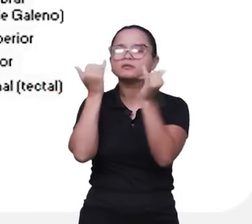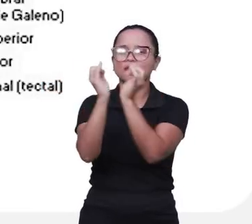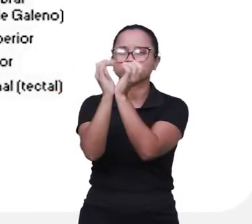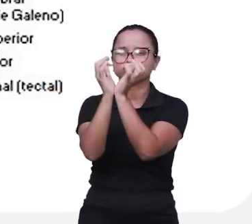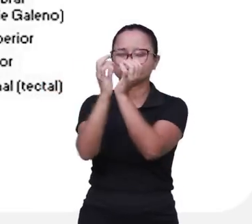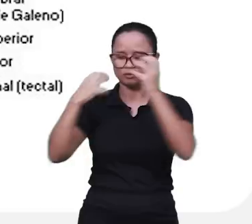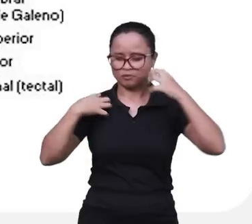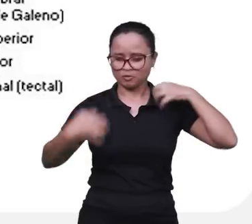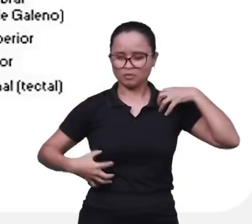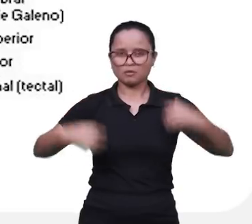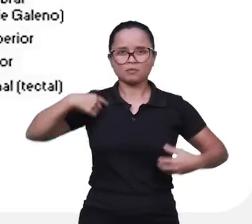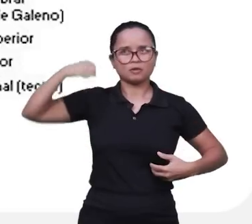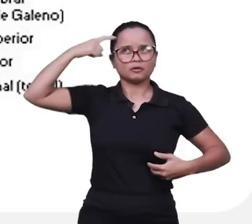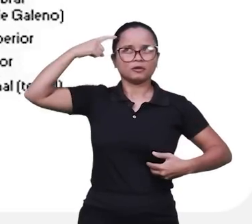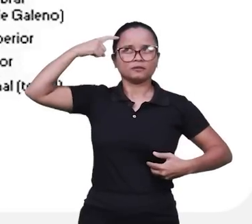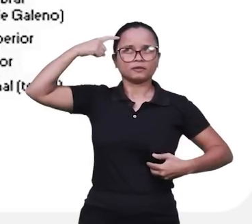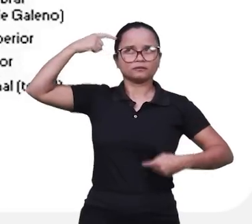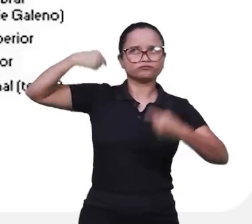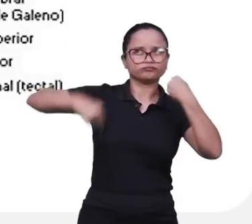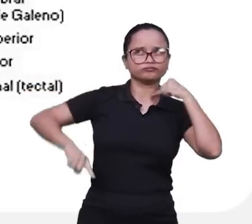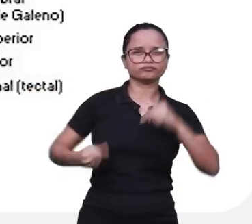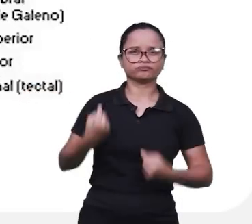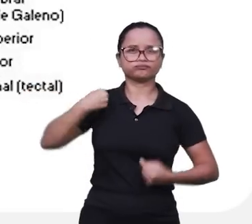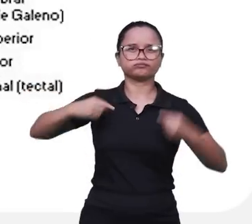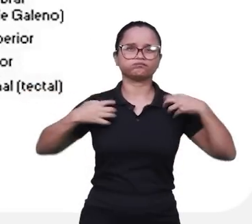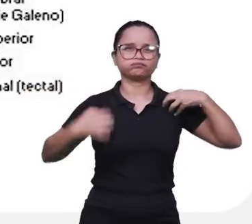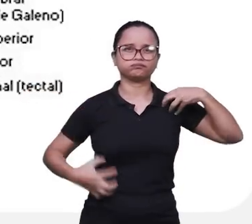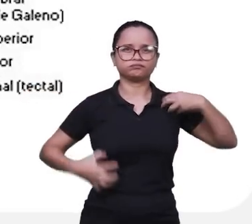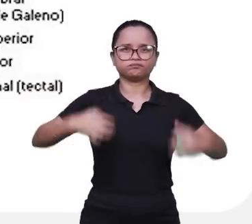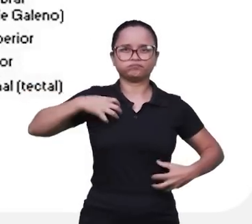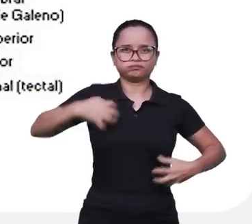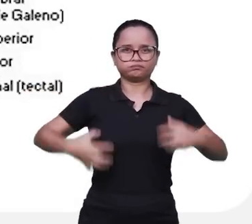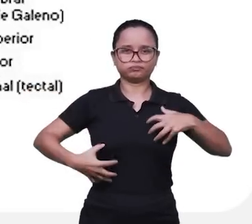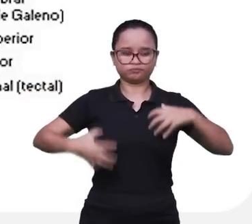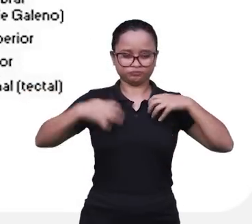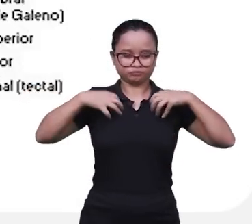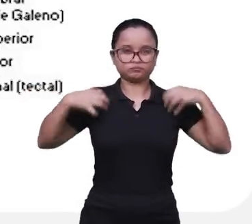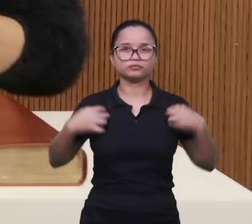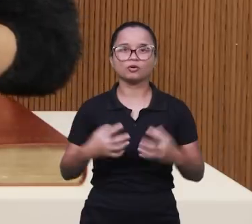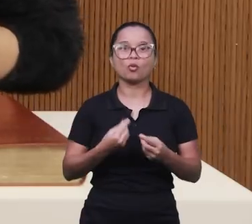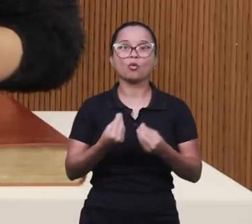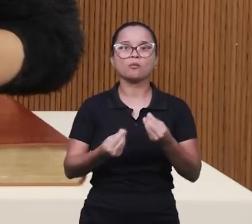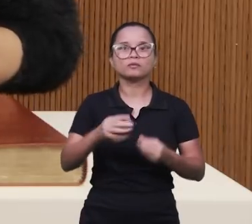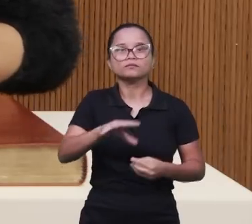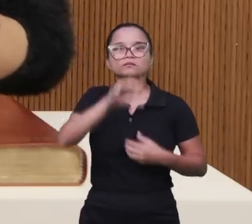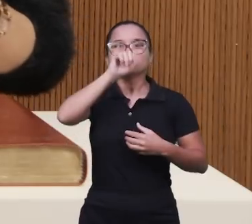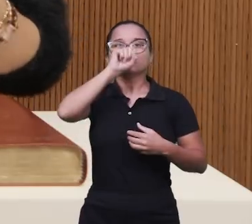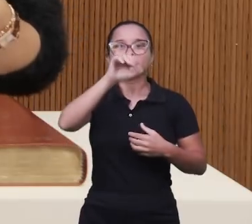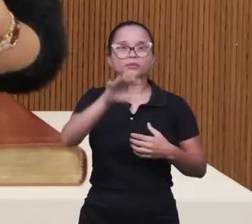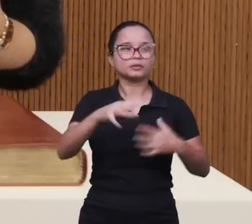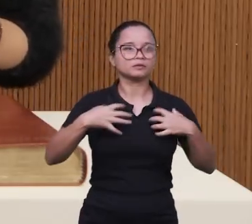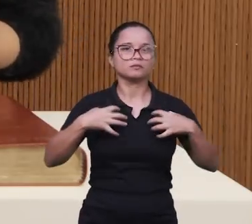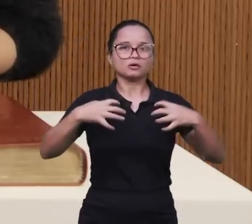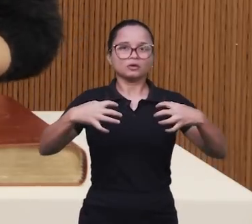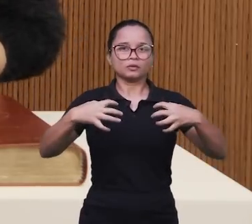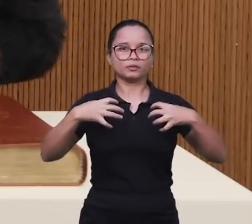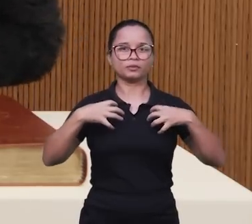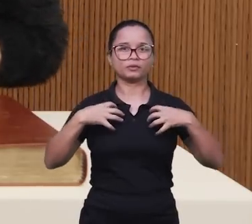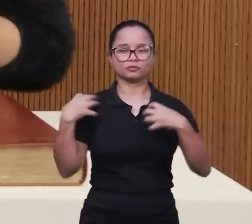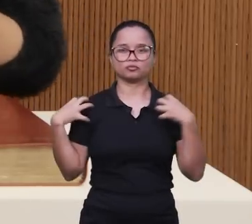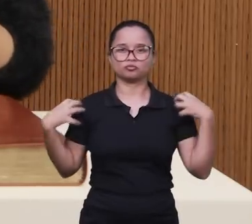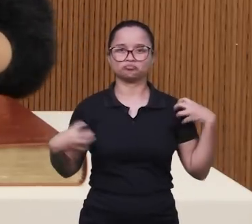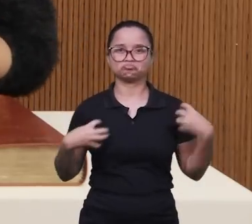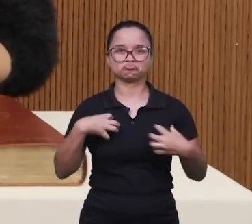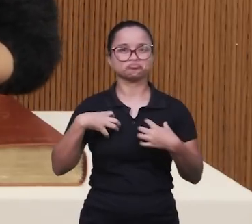nossas musculaturas, para os nossos articuladores, para toda a estrutura de respiração, para toda a estrutura